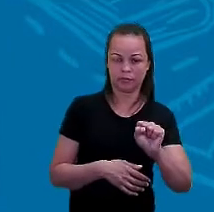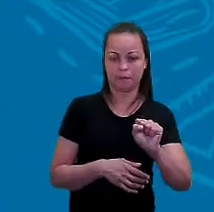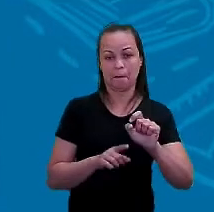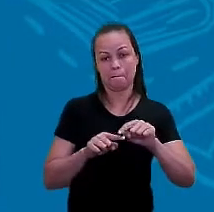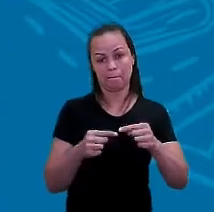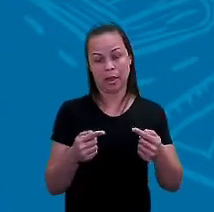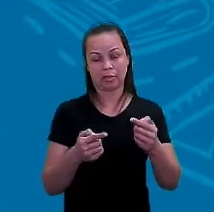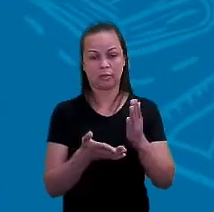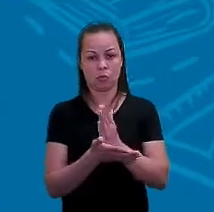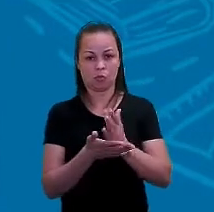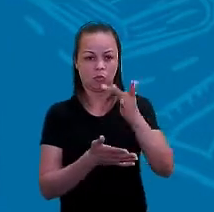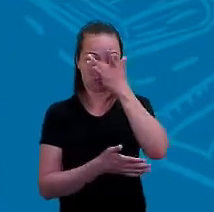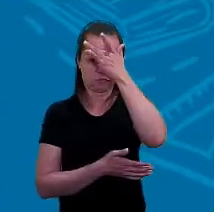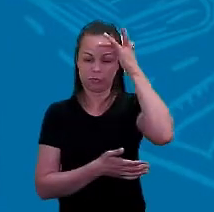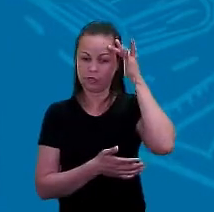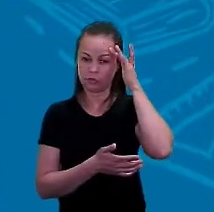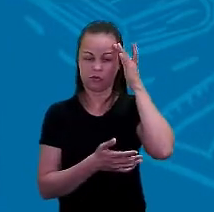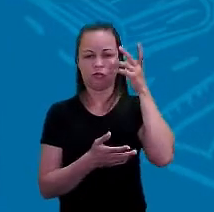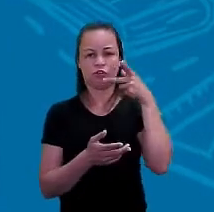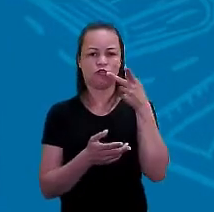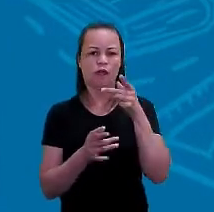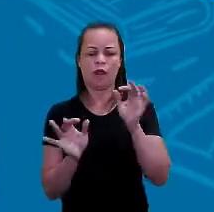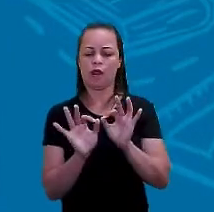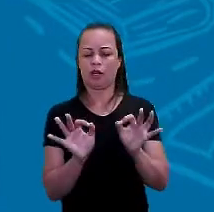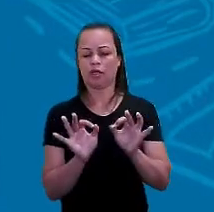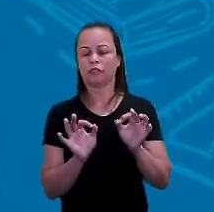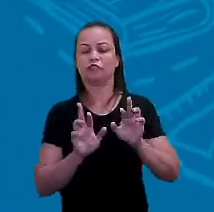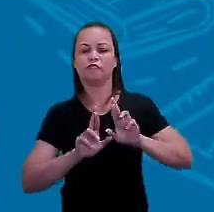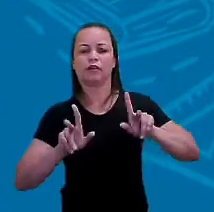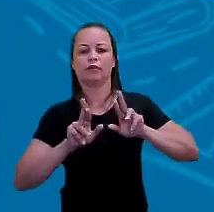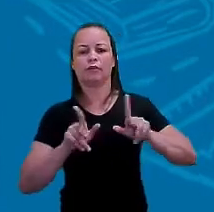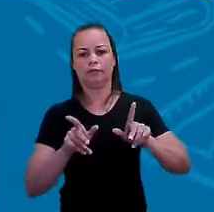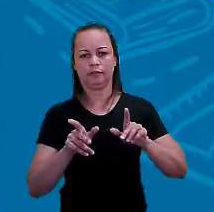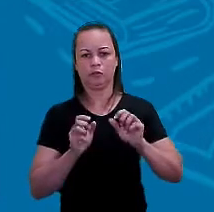pessoas preferem dizer, hi everyone, hello everyone.